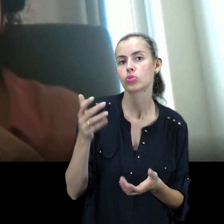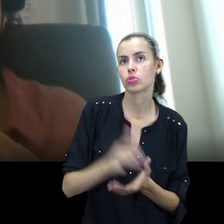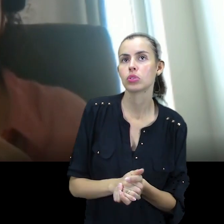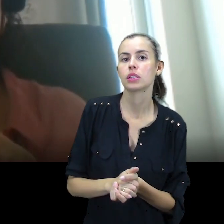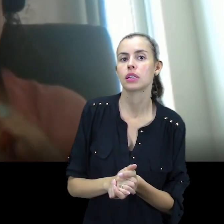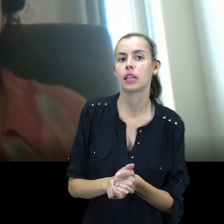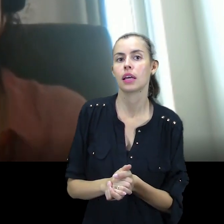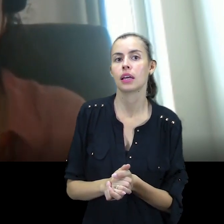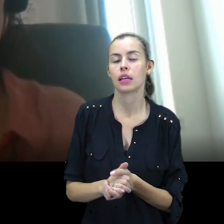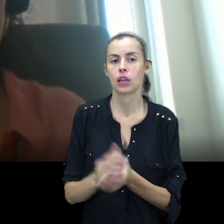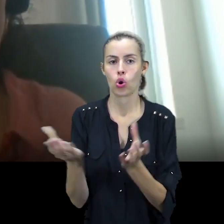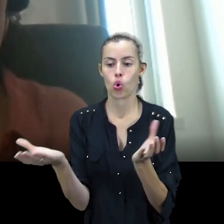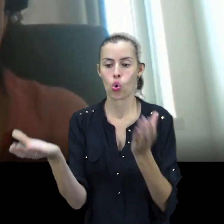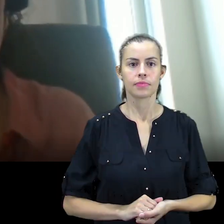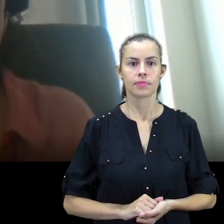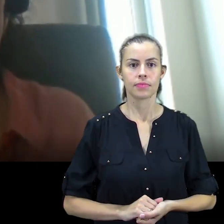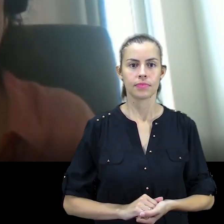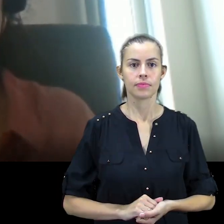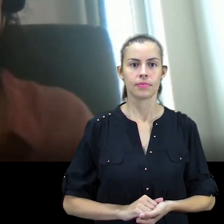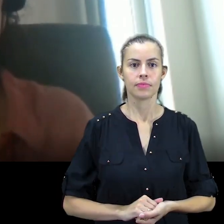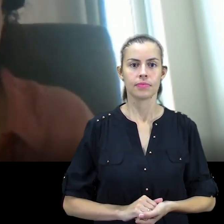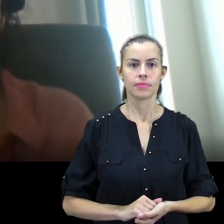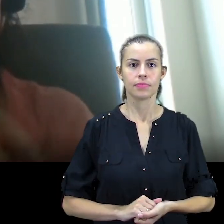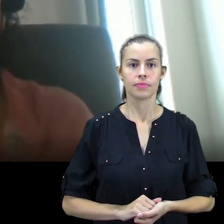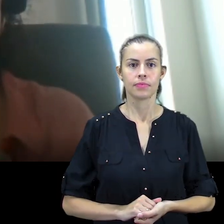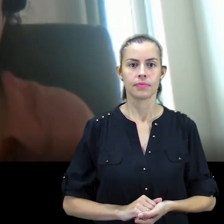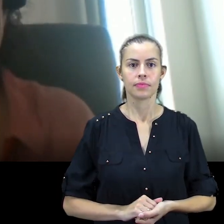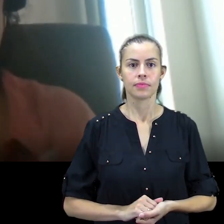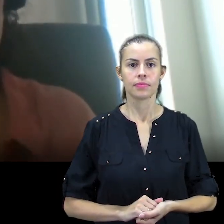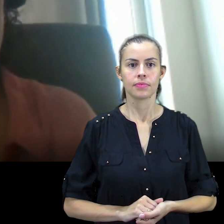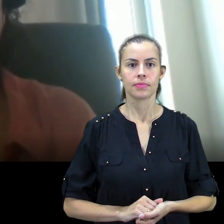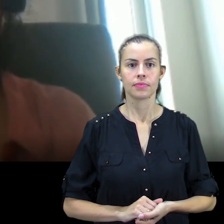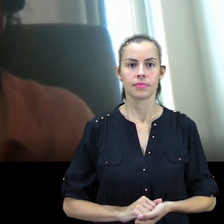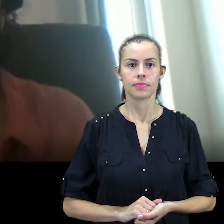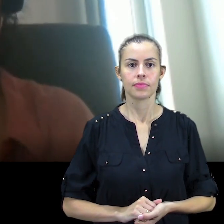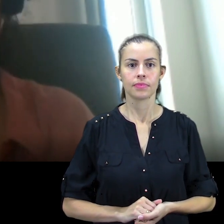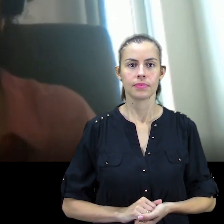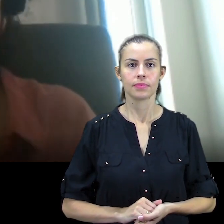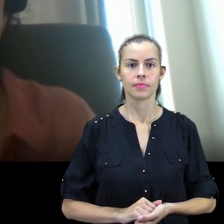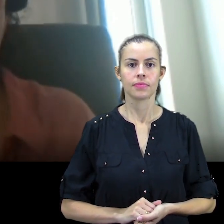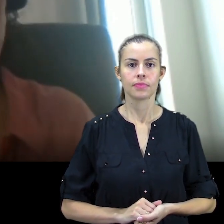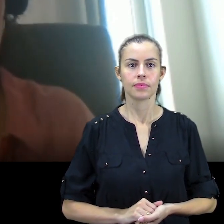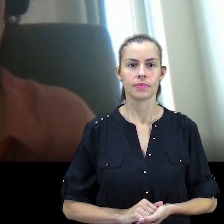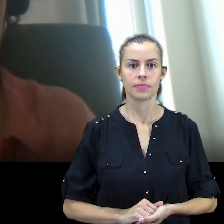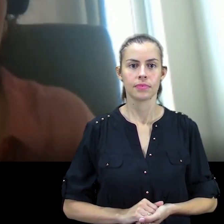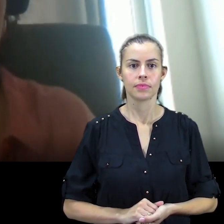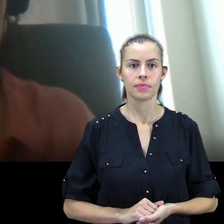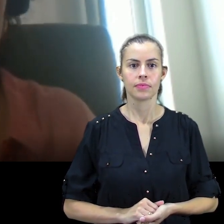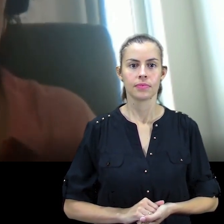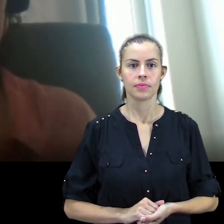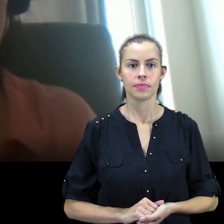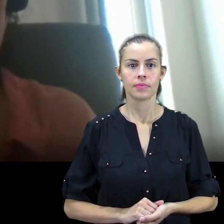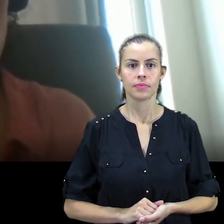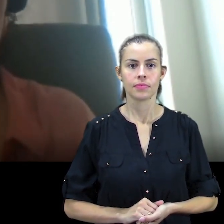você conseguir aprovar no concurso um professor que tenha condições de ministrar componentes de formação para a cidadania,